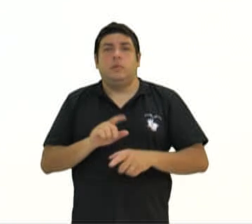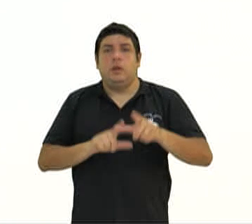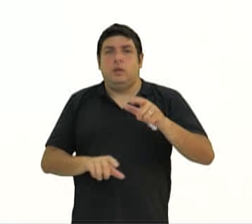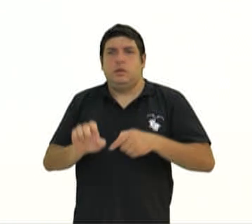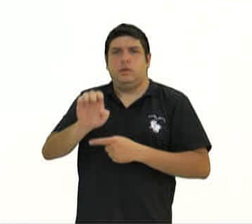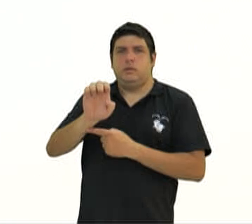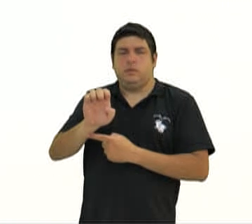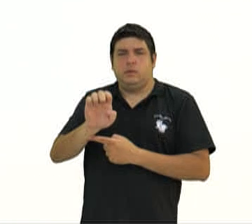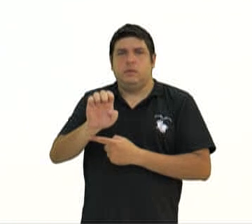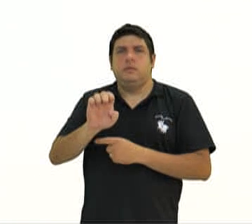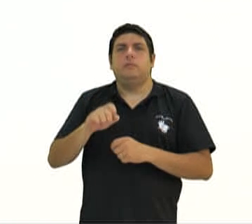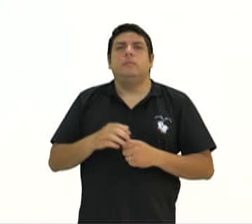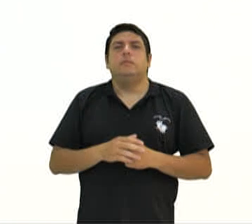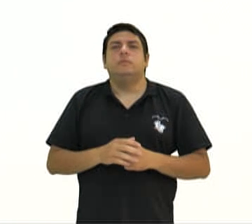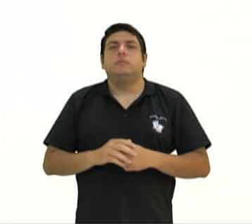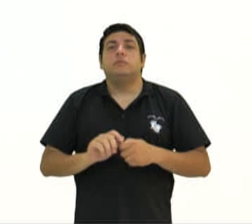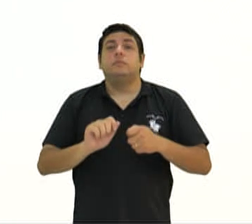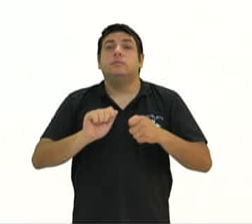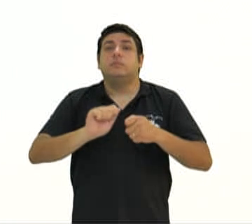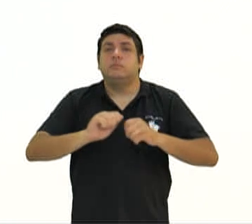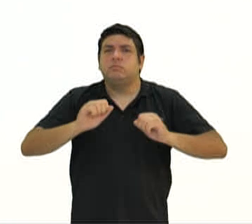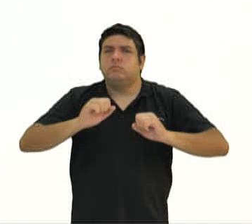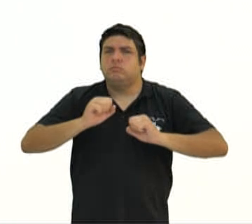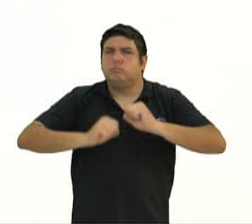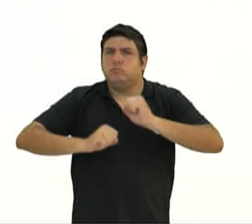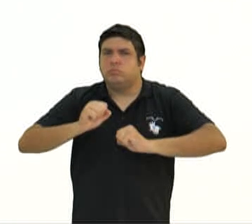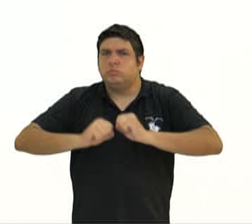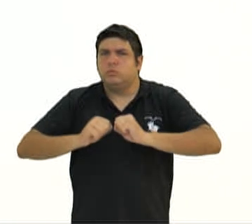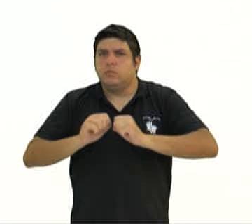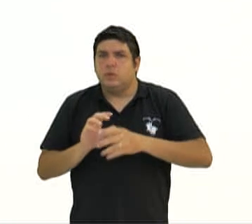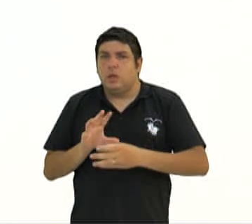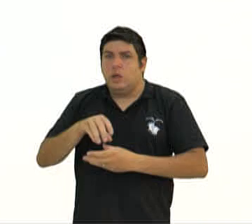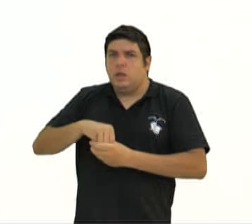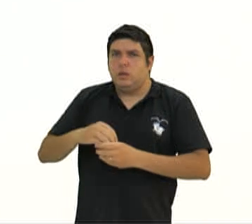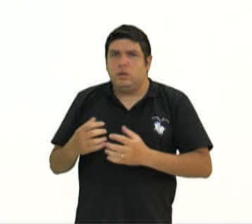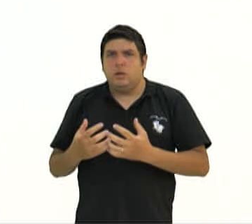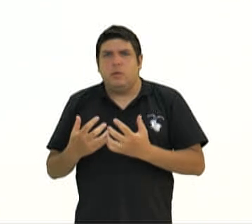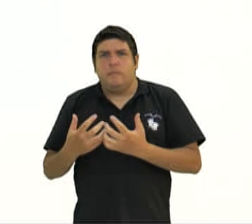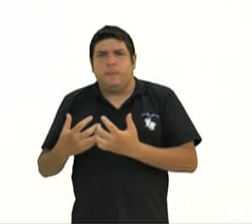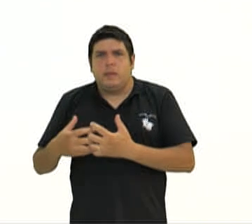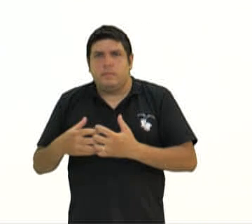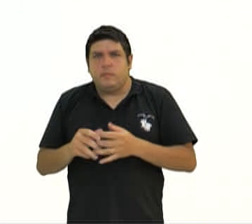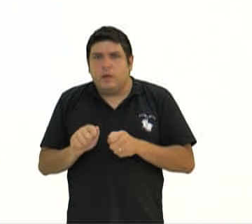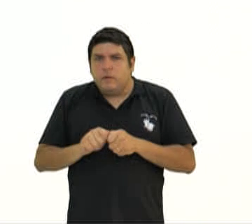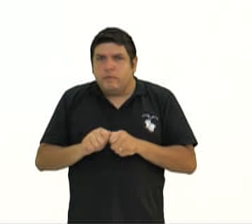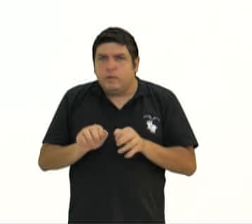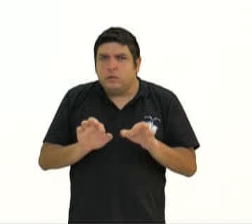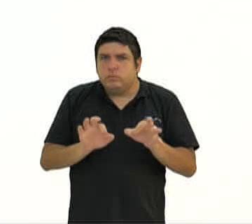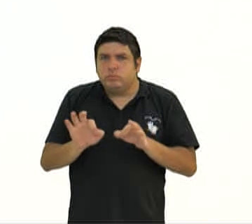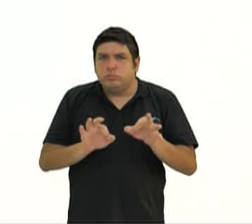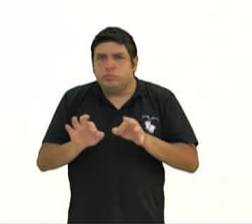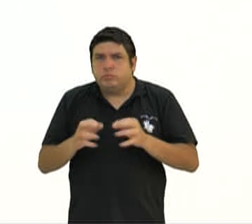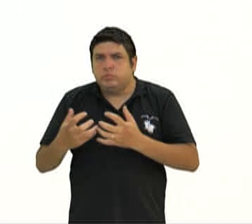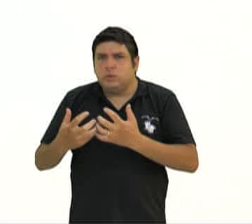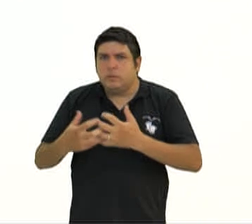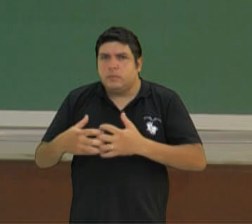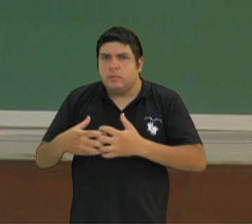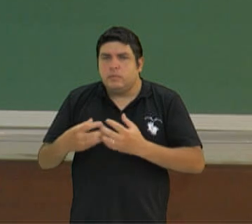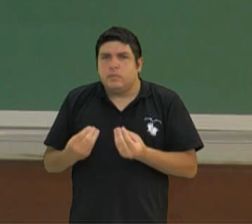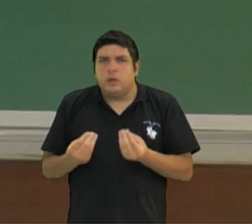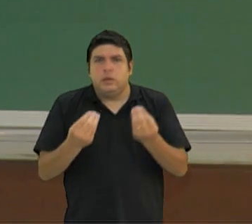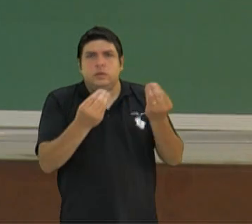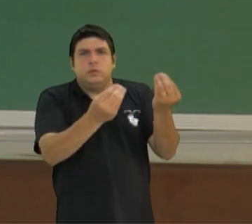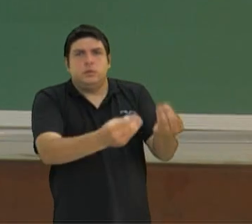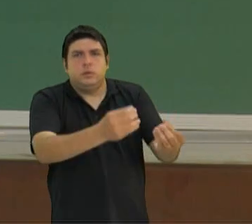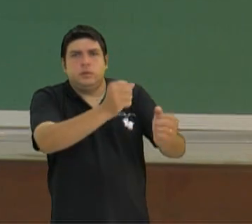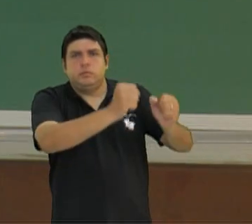ali, produz máquinas industriais, né? Então também número 2 ali, faz as máquinas para que outras indústrias possam usar.